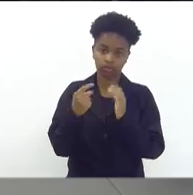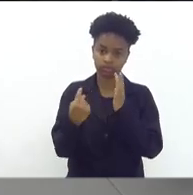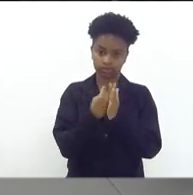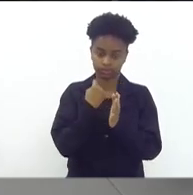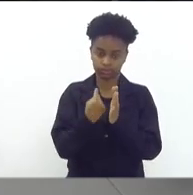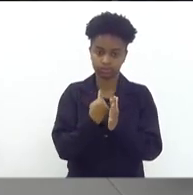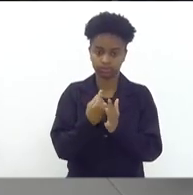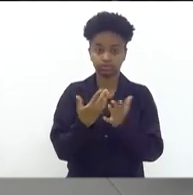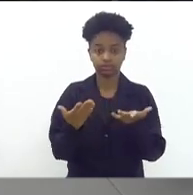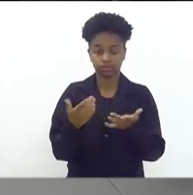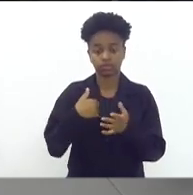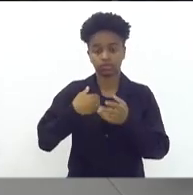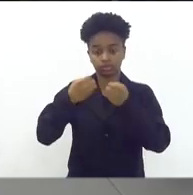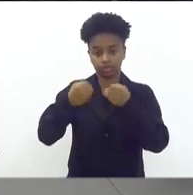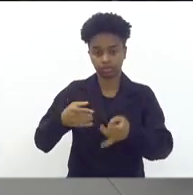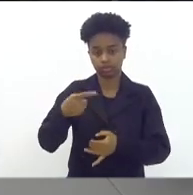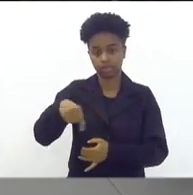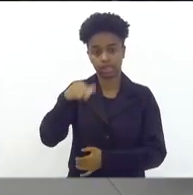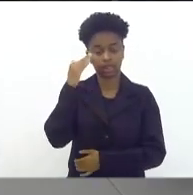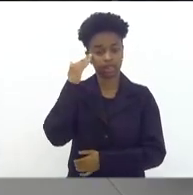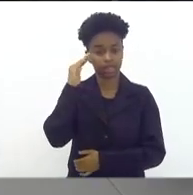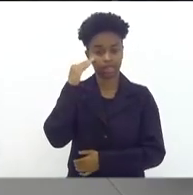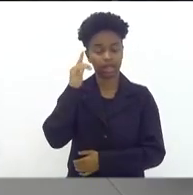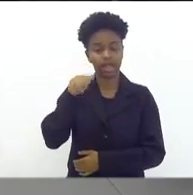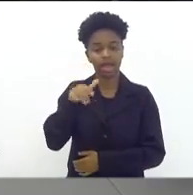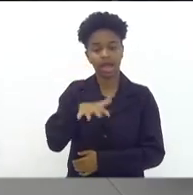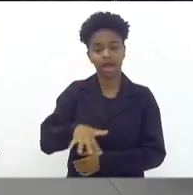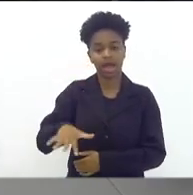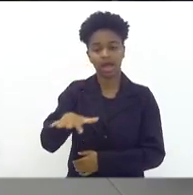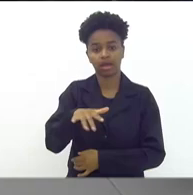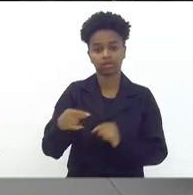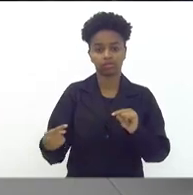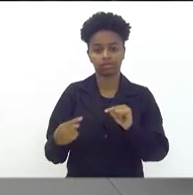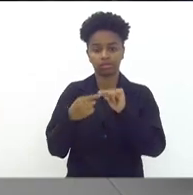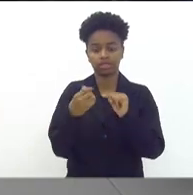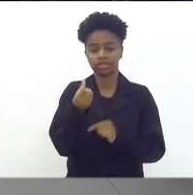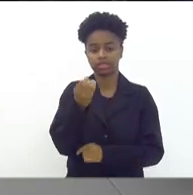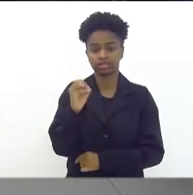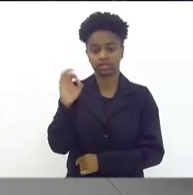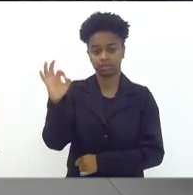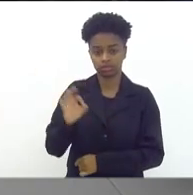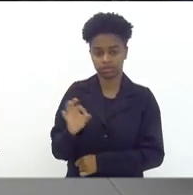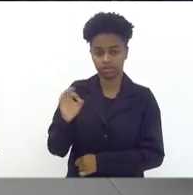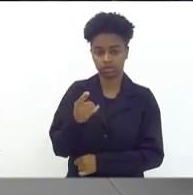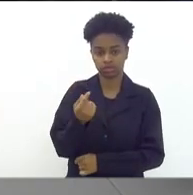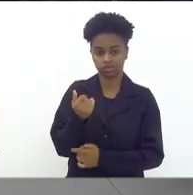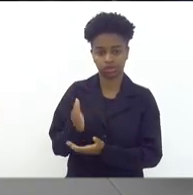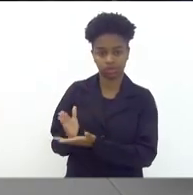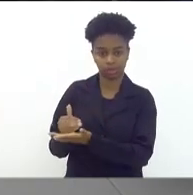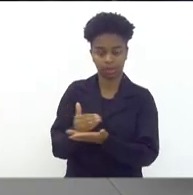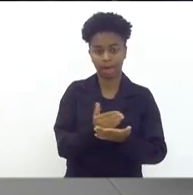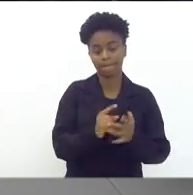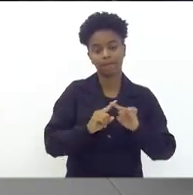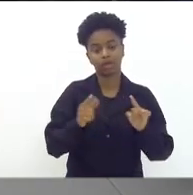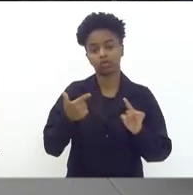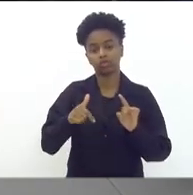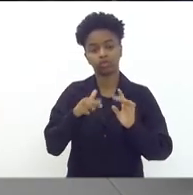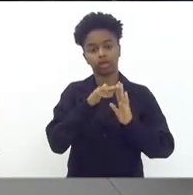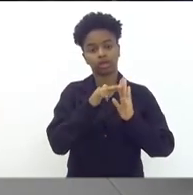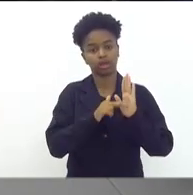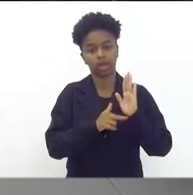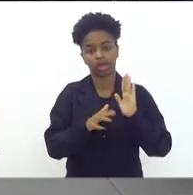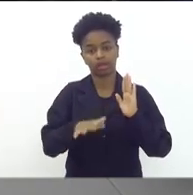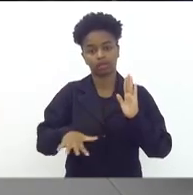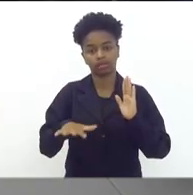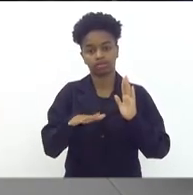só para os senhores entendedores é um segmento que corresponde a mais de 60% faturamento da concessionária e não havia nenhuma normativa em relação ao